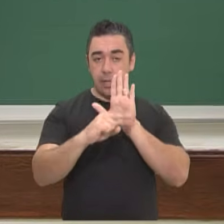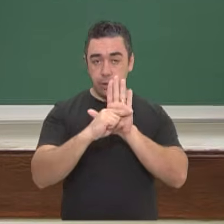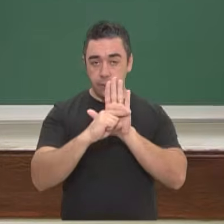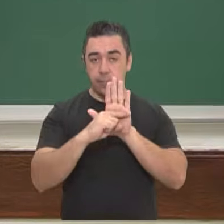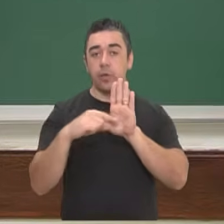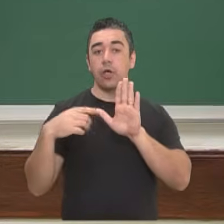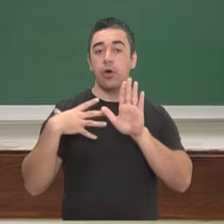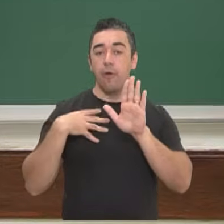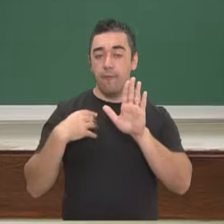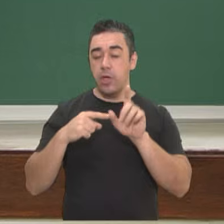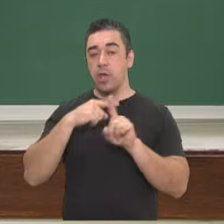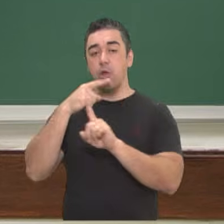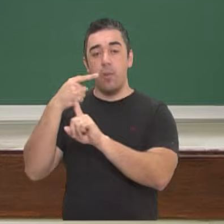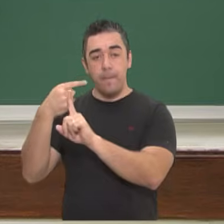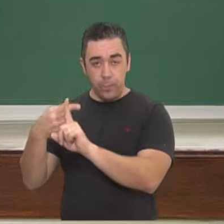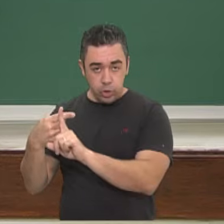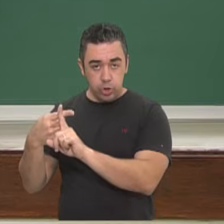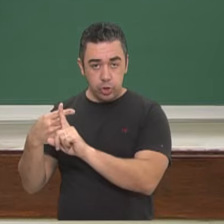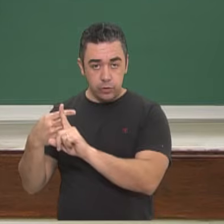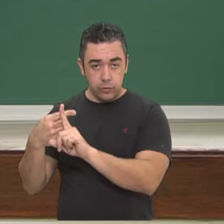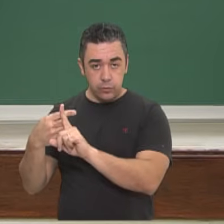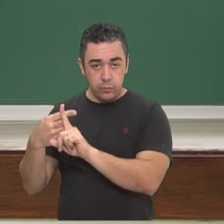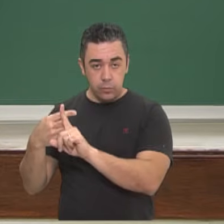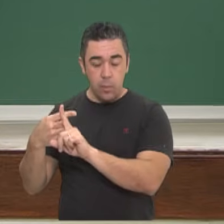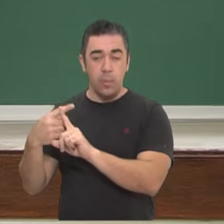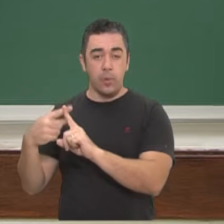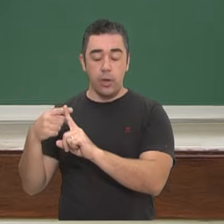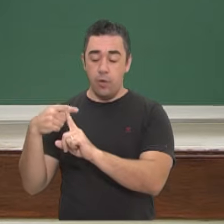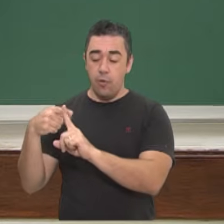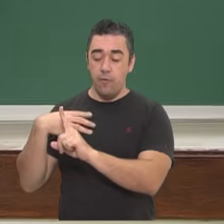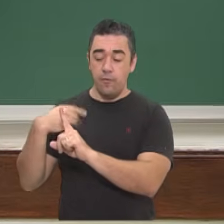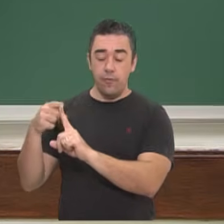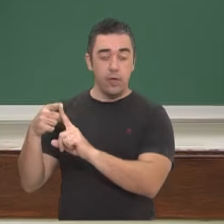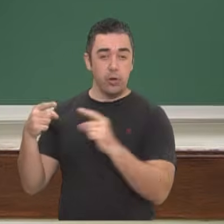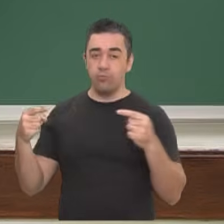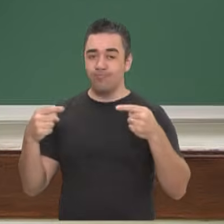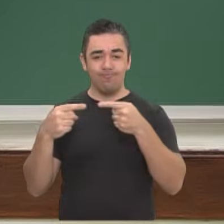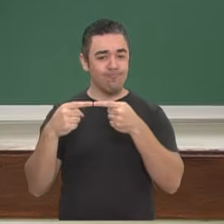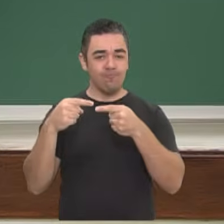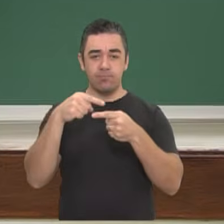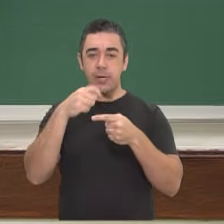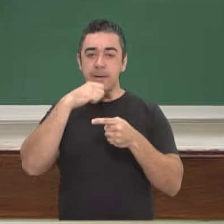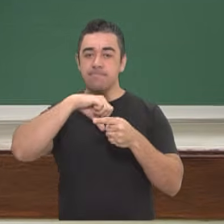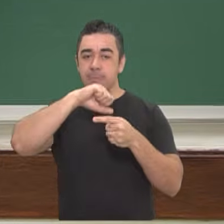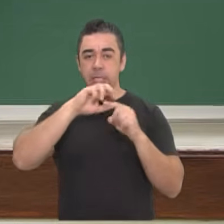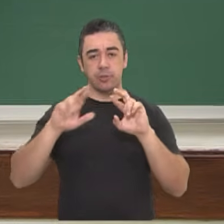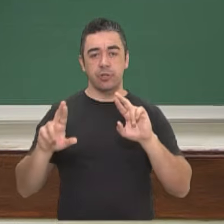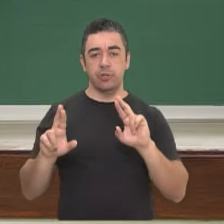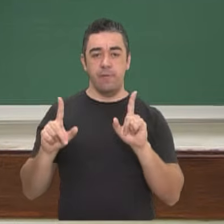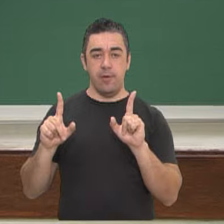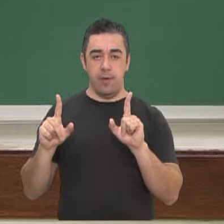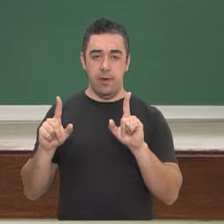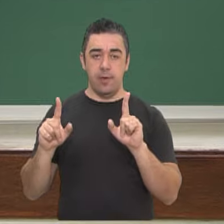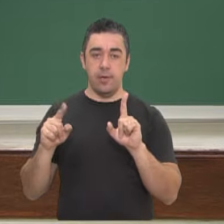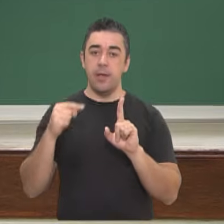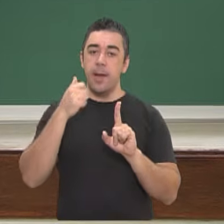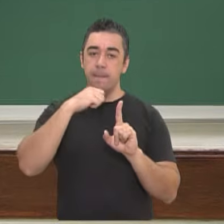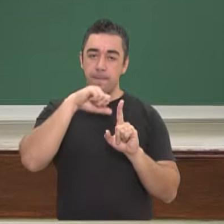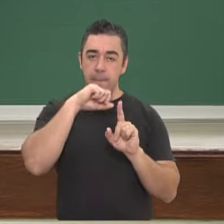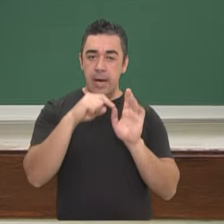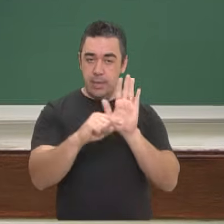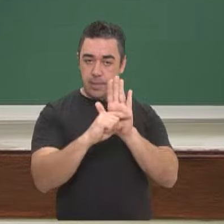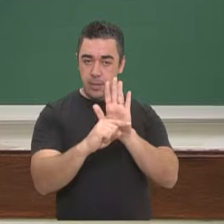também seja positivo. Então, o filho é incompatível com a mãe, tá? O tipo sanguíneo, fator RH. Então, a mãe